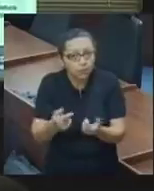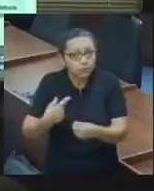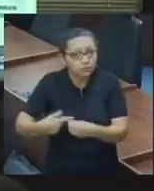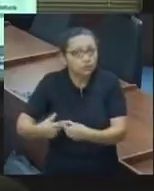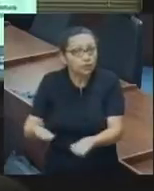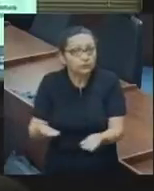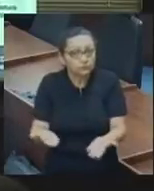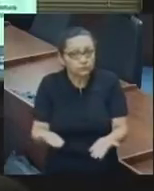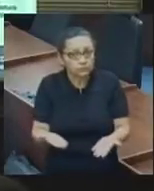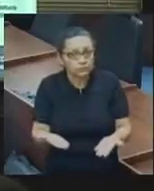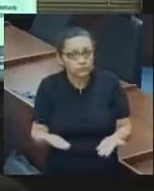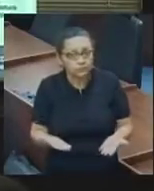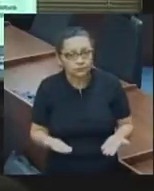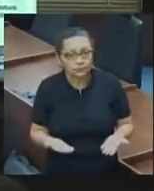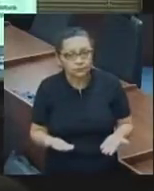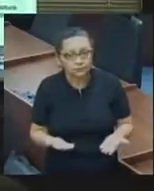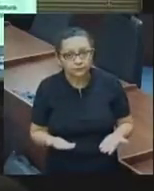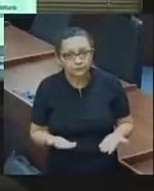a